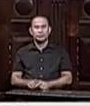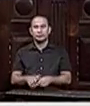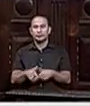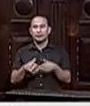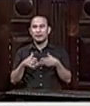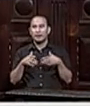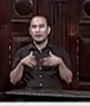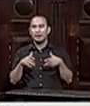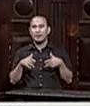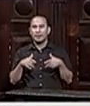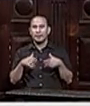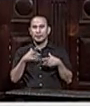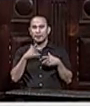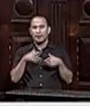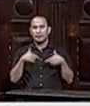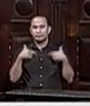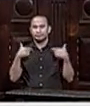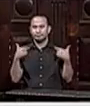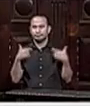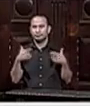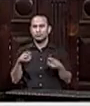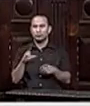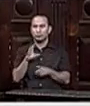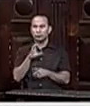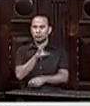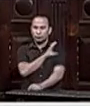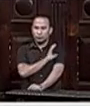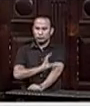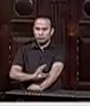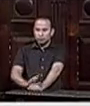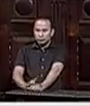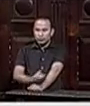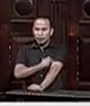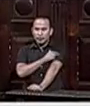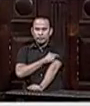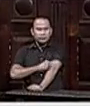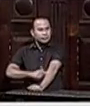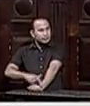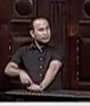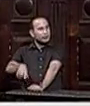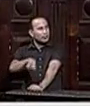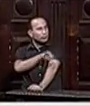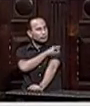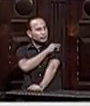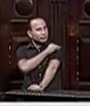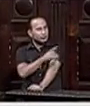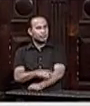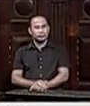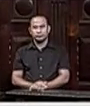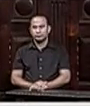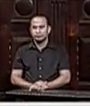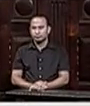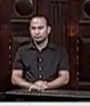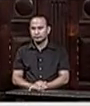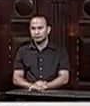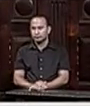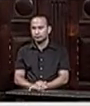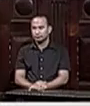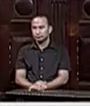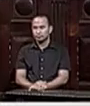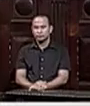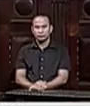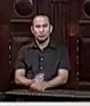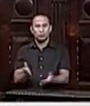culturais da Rede Estadual de Educação do Rio de Janeiro. Hoje, a bancada do